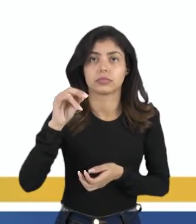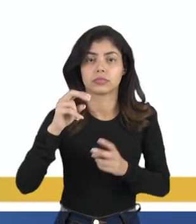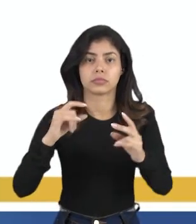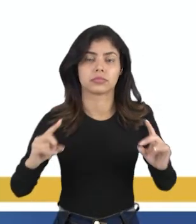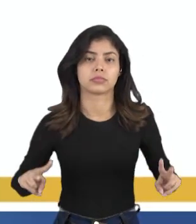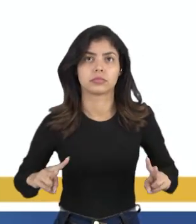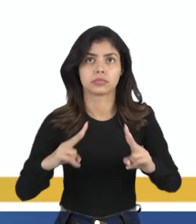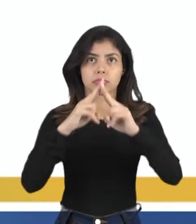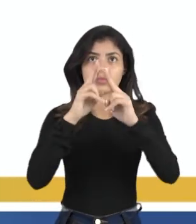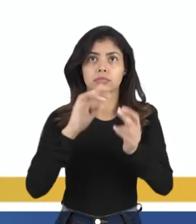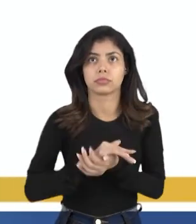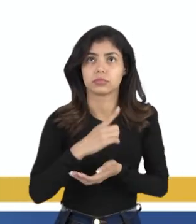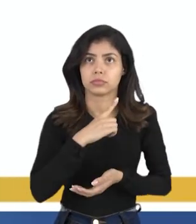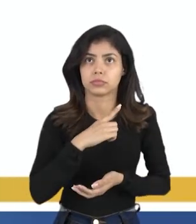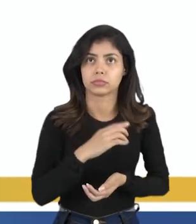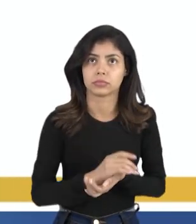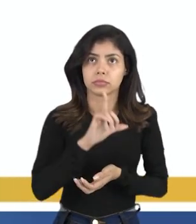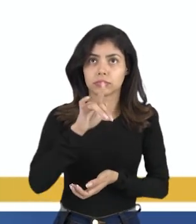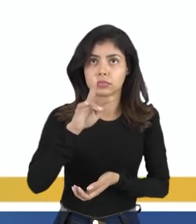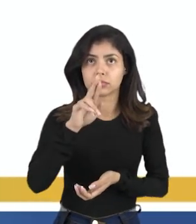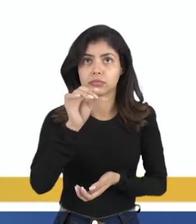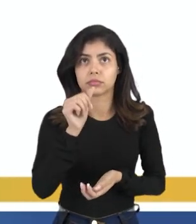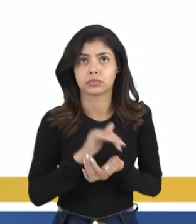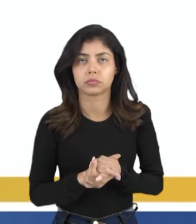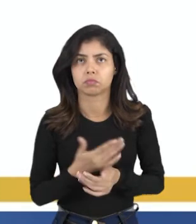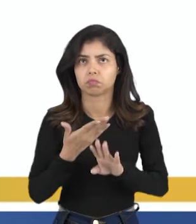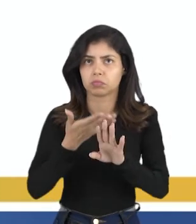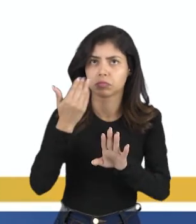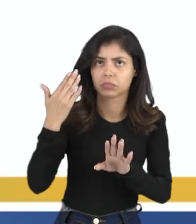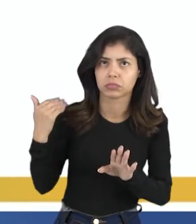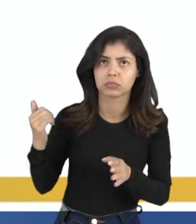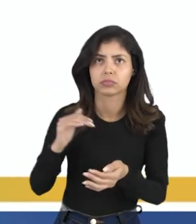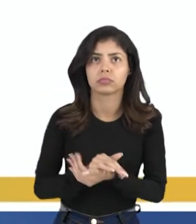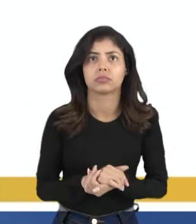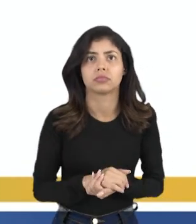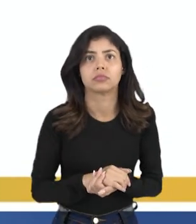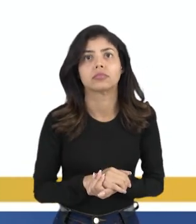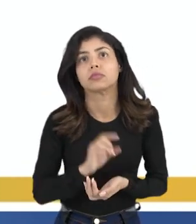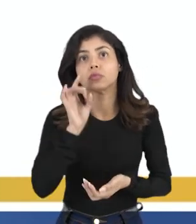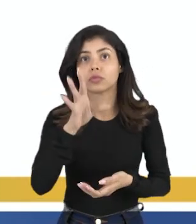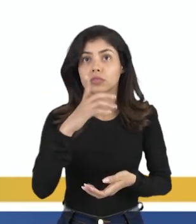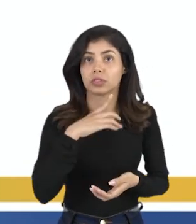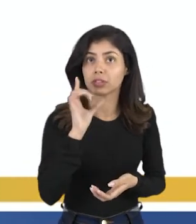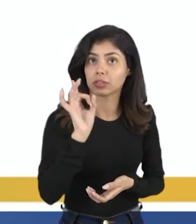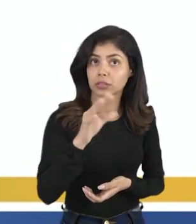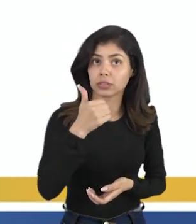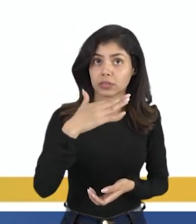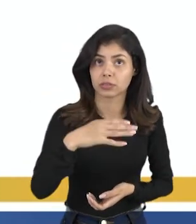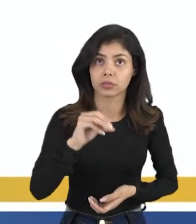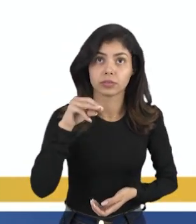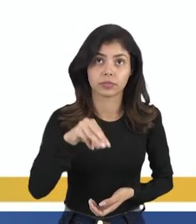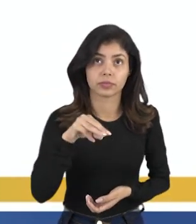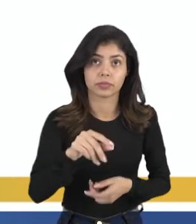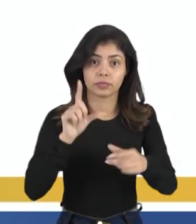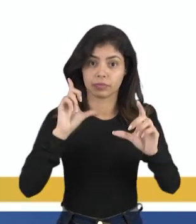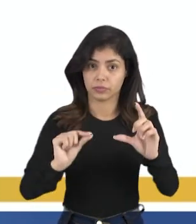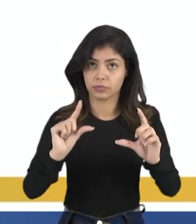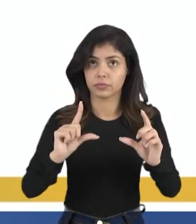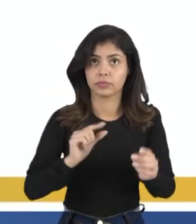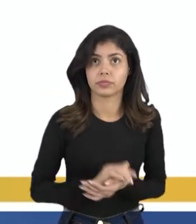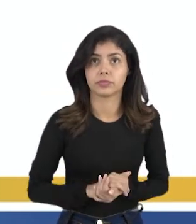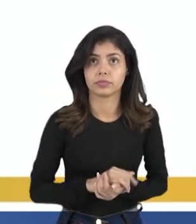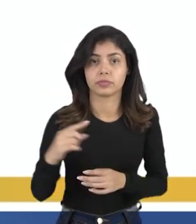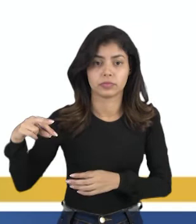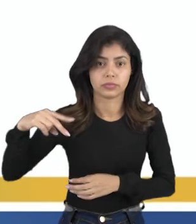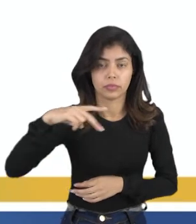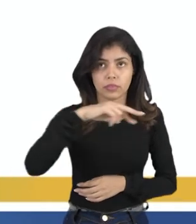Foram feitas 6 fotos. Fontes da época relatam que Macmillan só teve apenas 10 minutos para clicar os